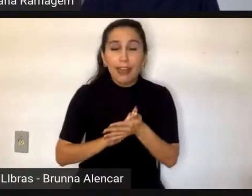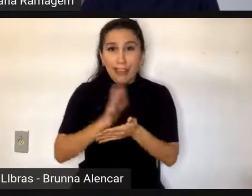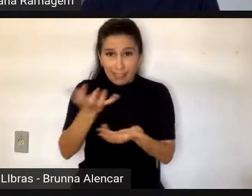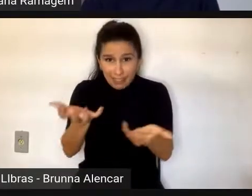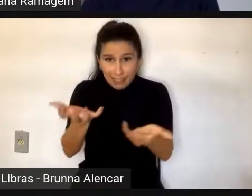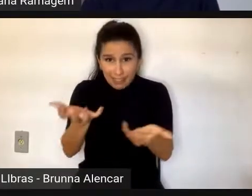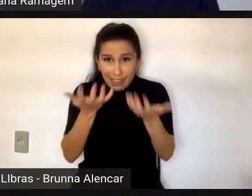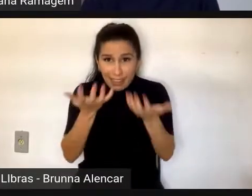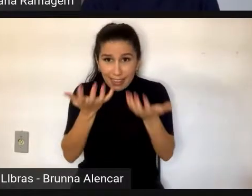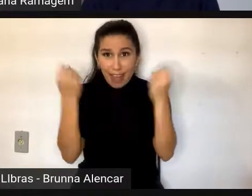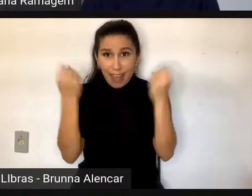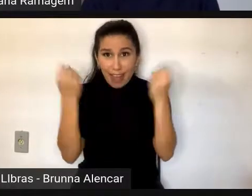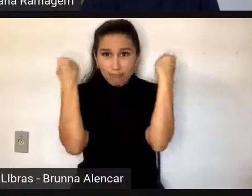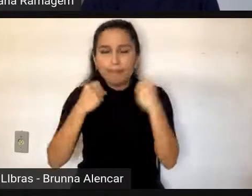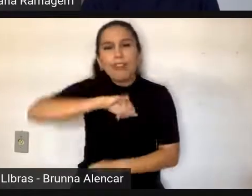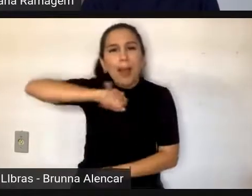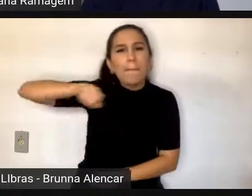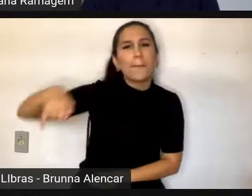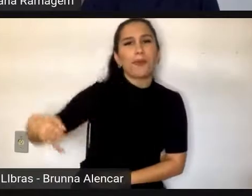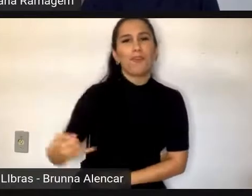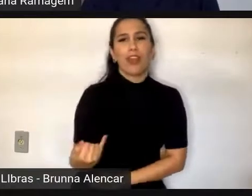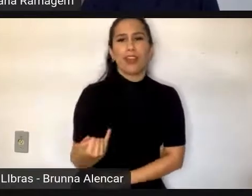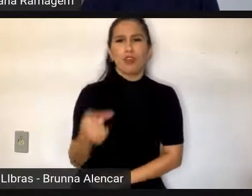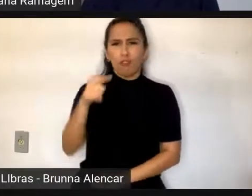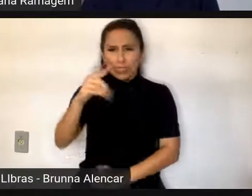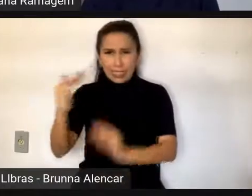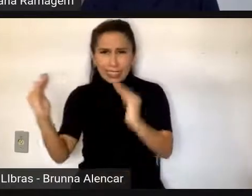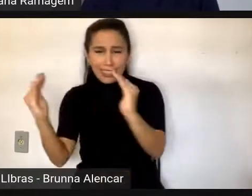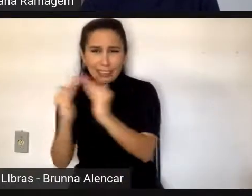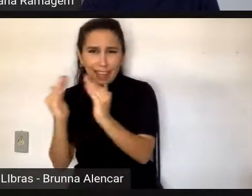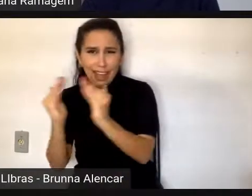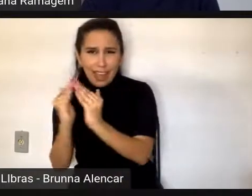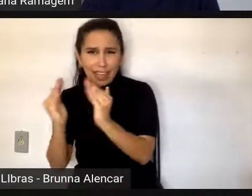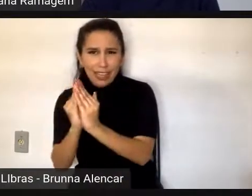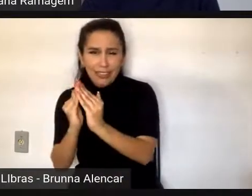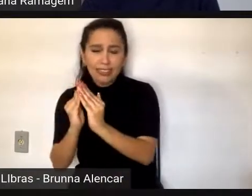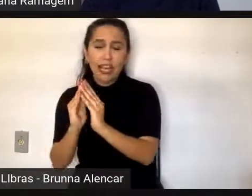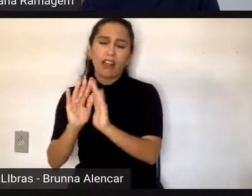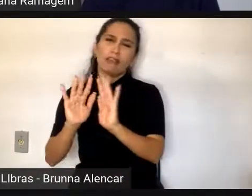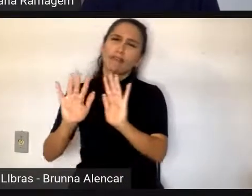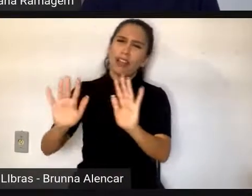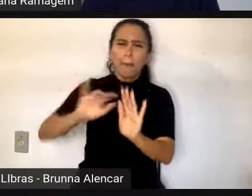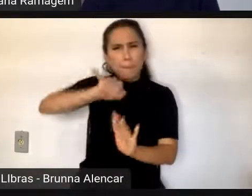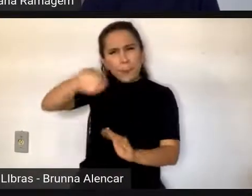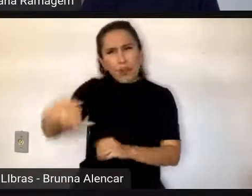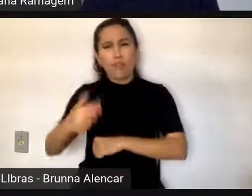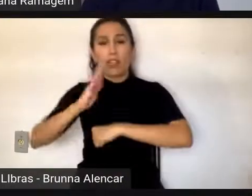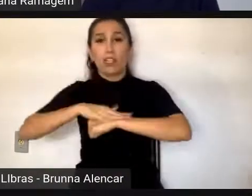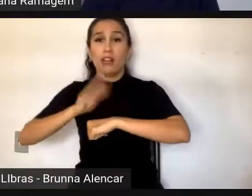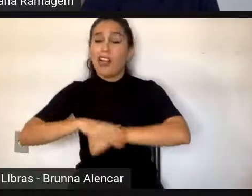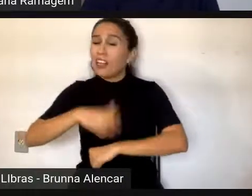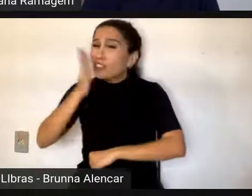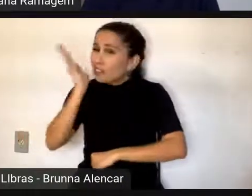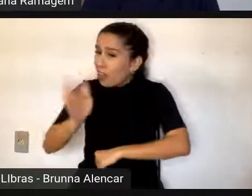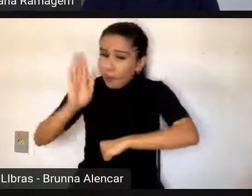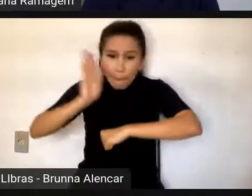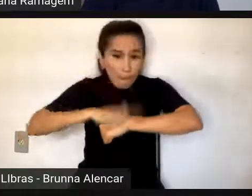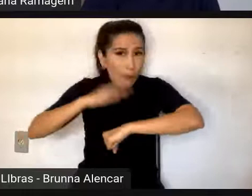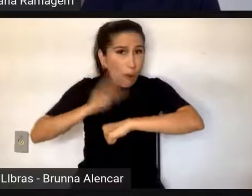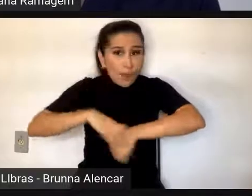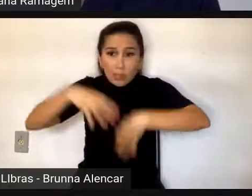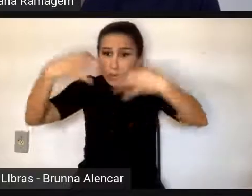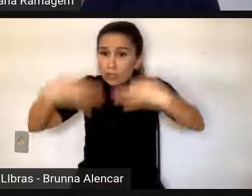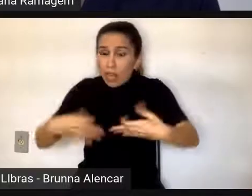que você está dentro de casa, por mais que sejam as suas tarefas, está na hora de você encontrar